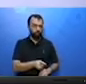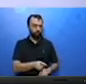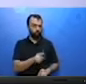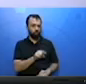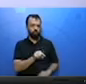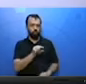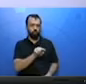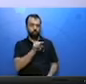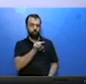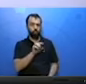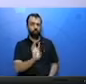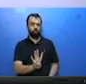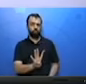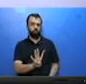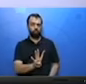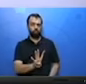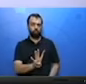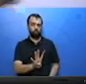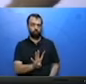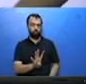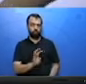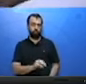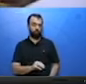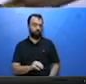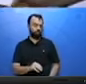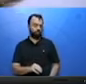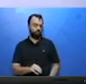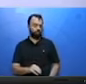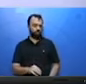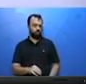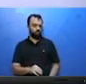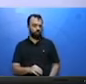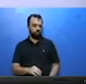vai dar 4. Ou eu faço